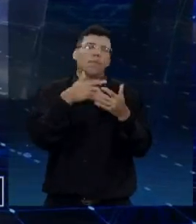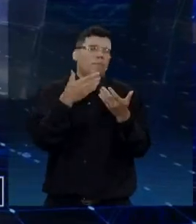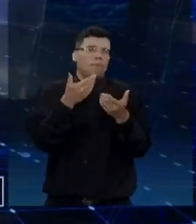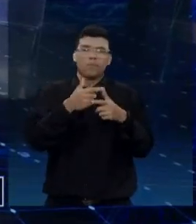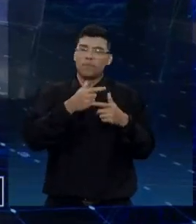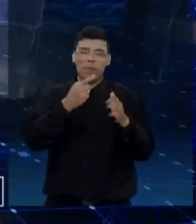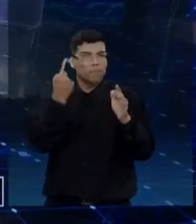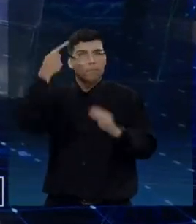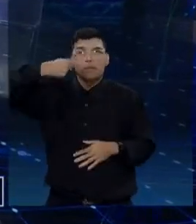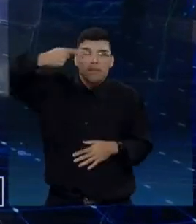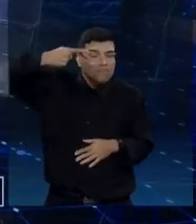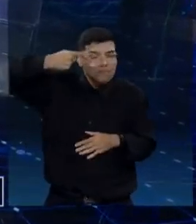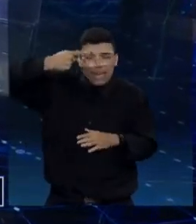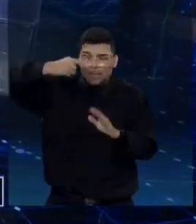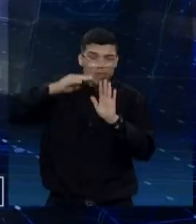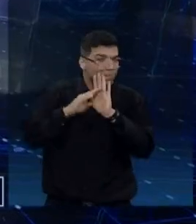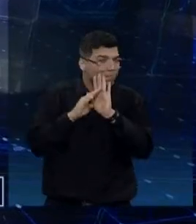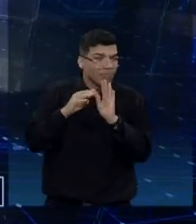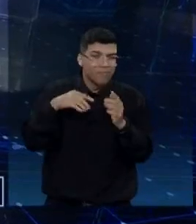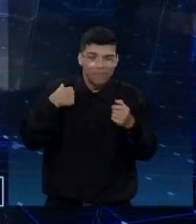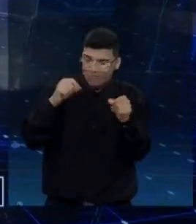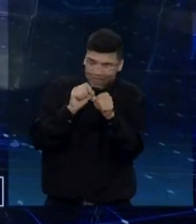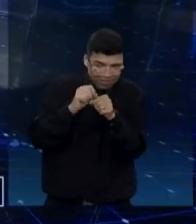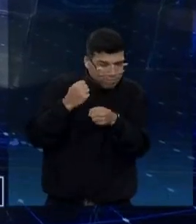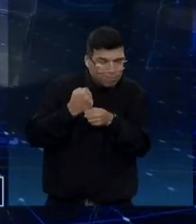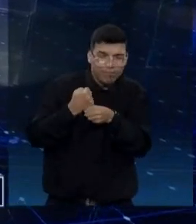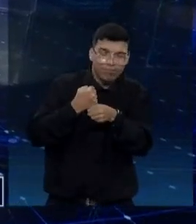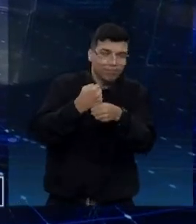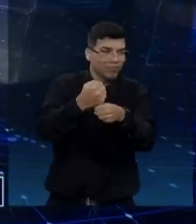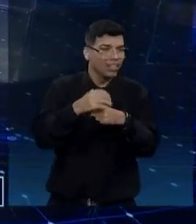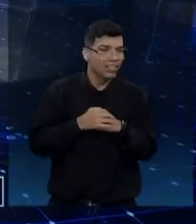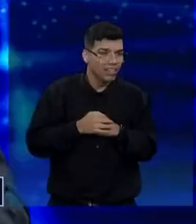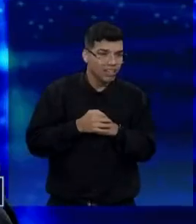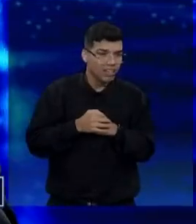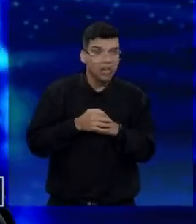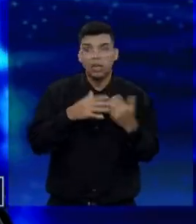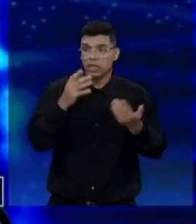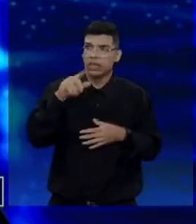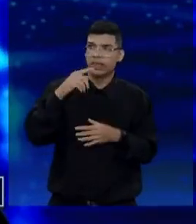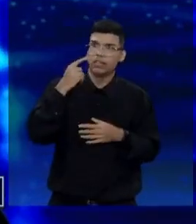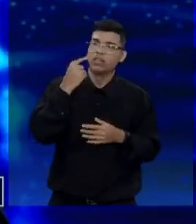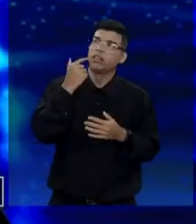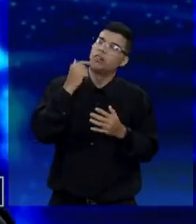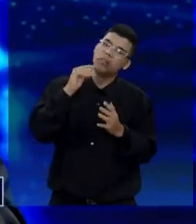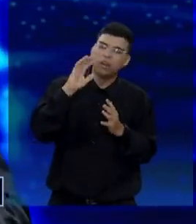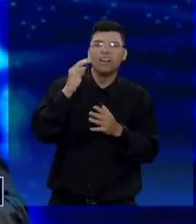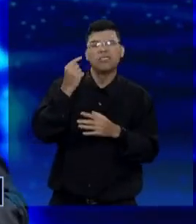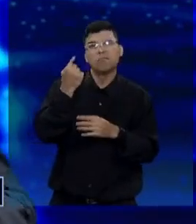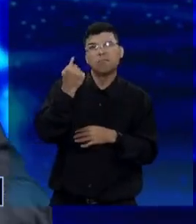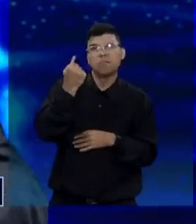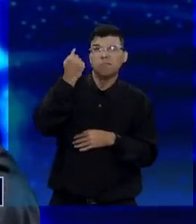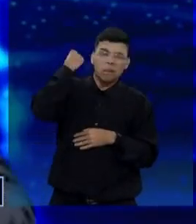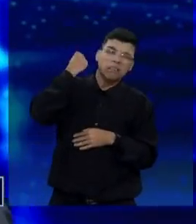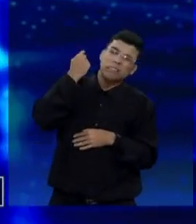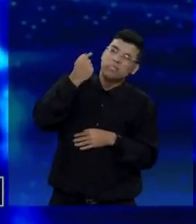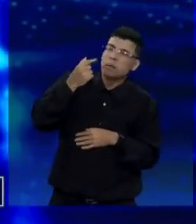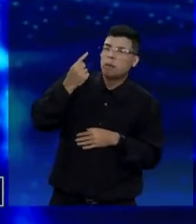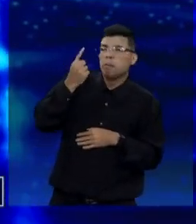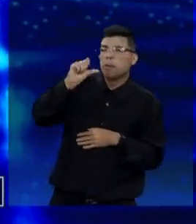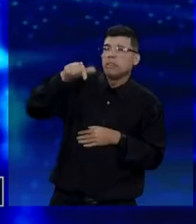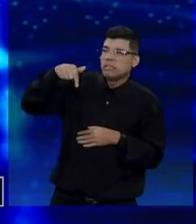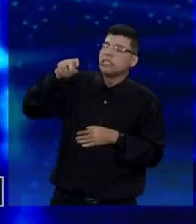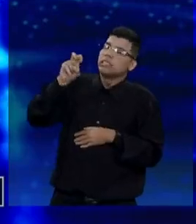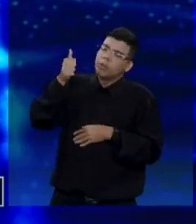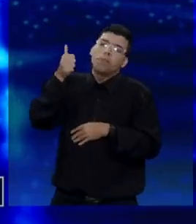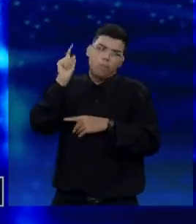quando ele fez o pró-álcool nos anos 75. Porque nós fizemos